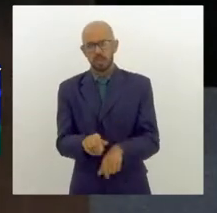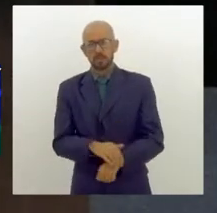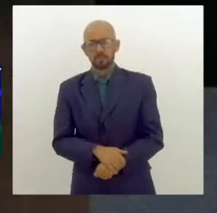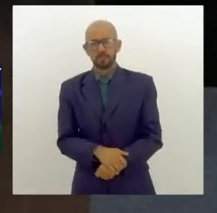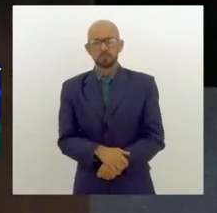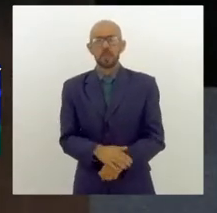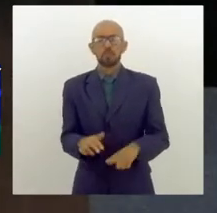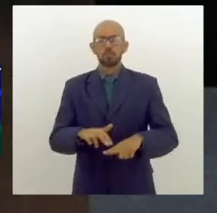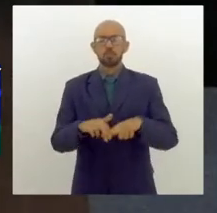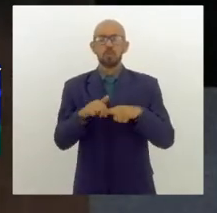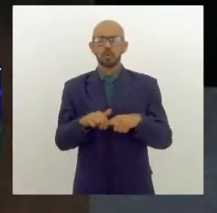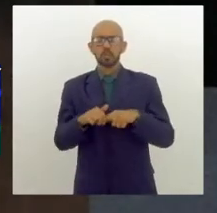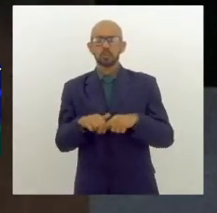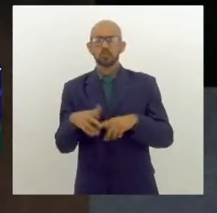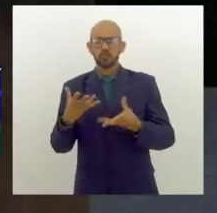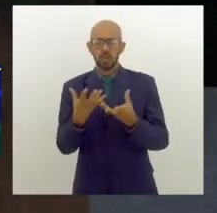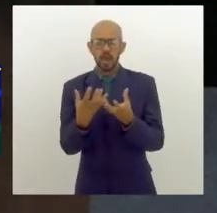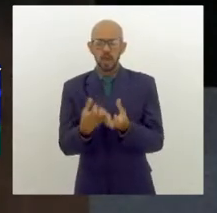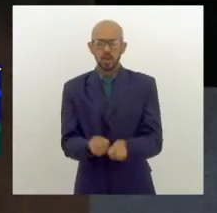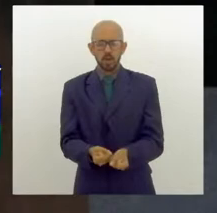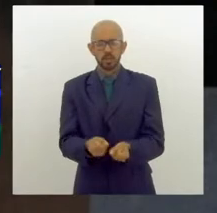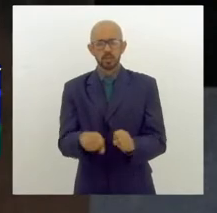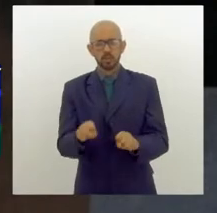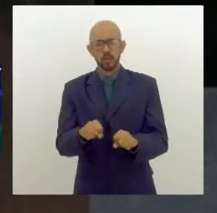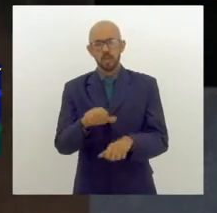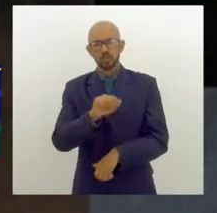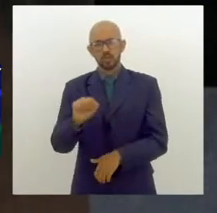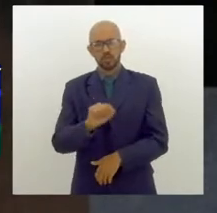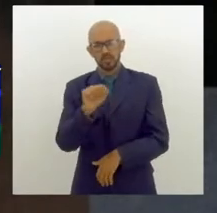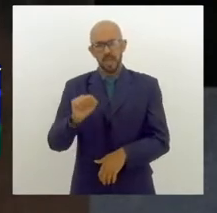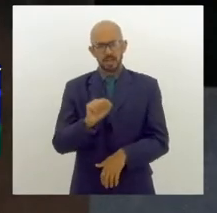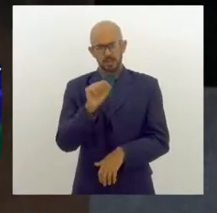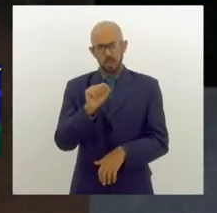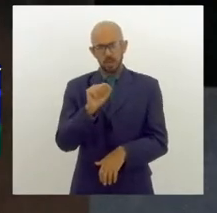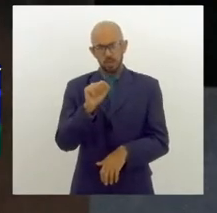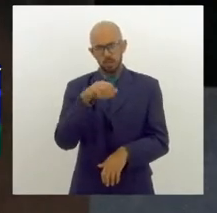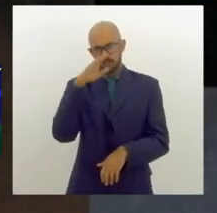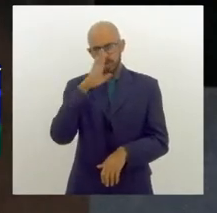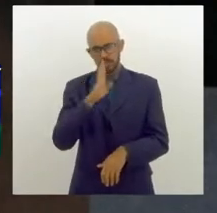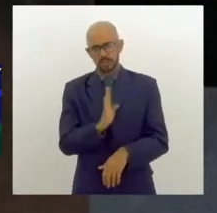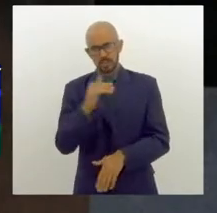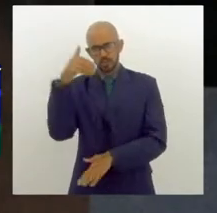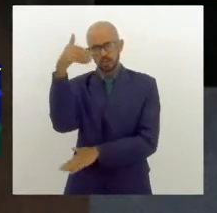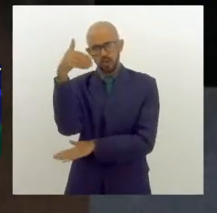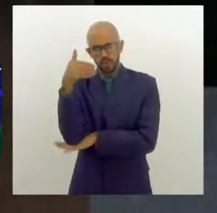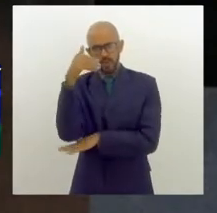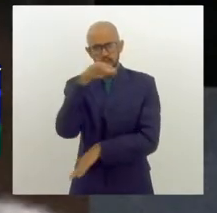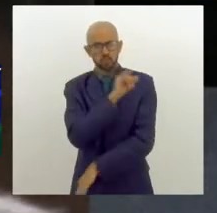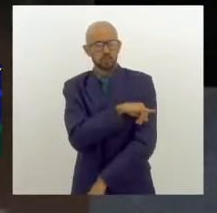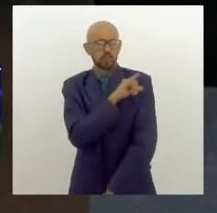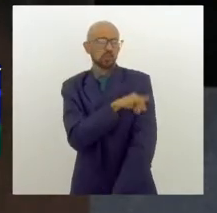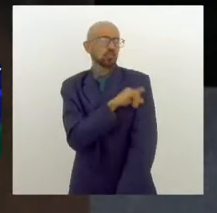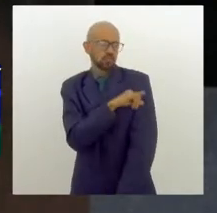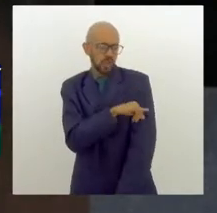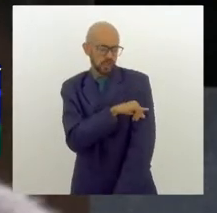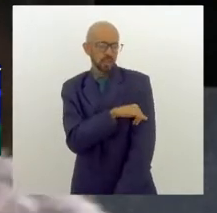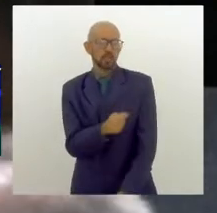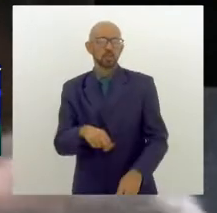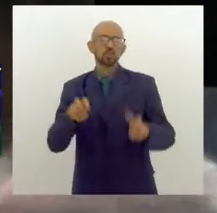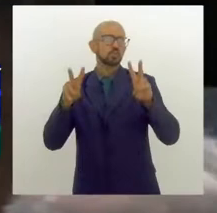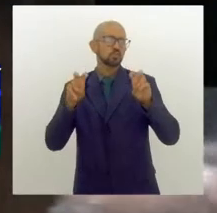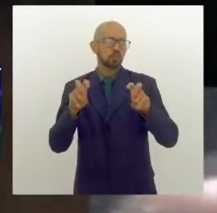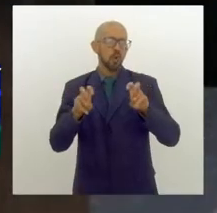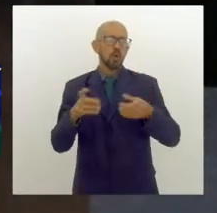isso, foi acolhida a sugestão da Associação Brasileira da Indústria de Hotéis do Rio de Janeiro relativa